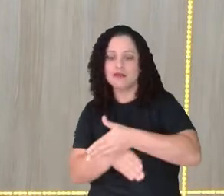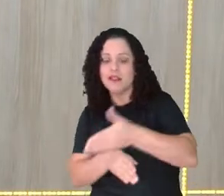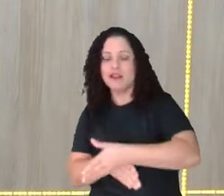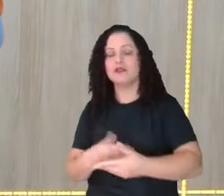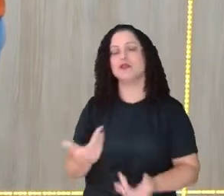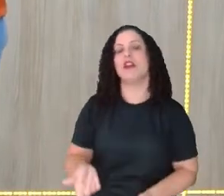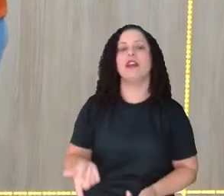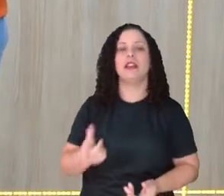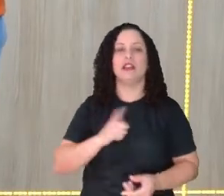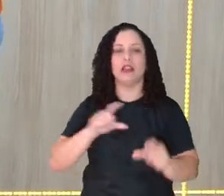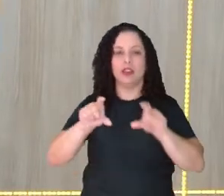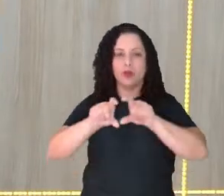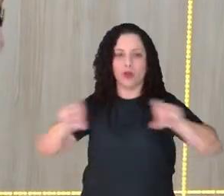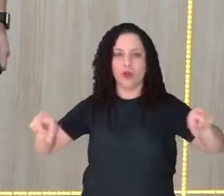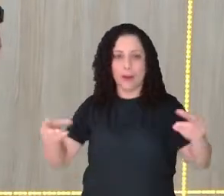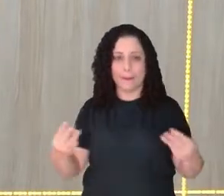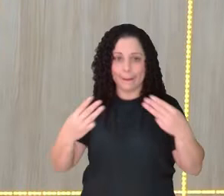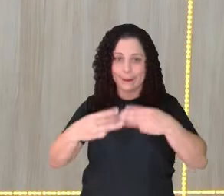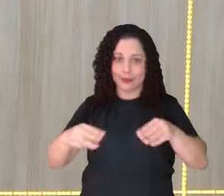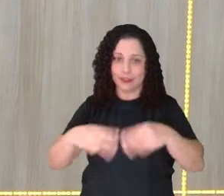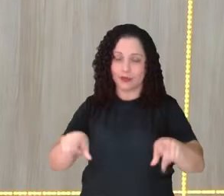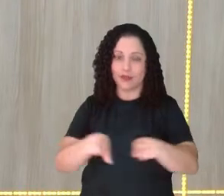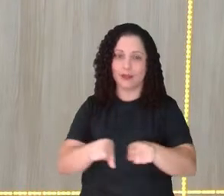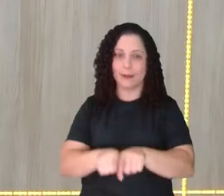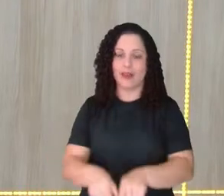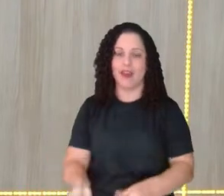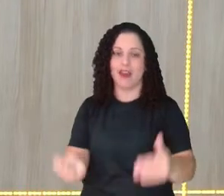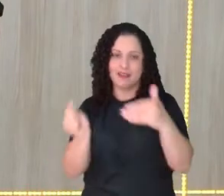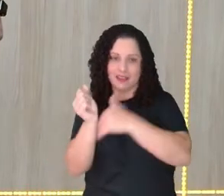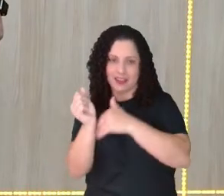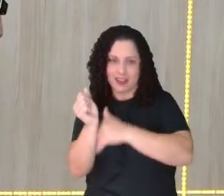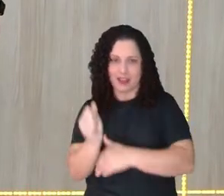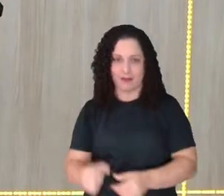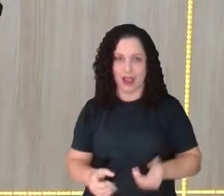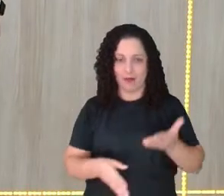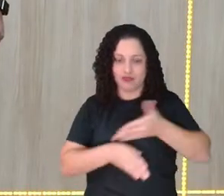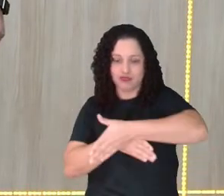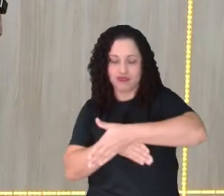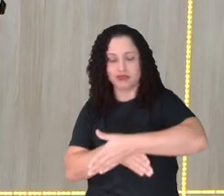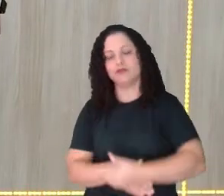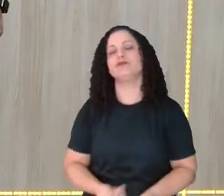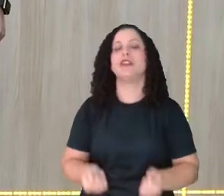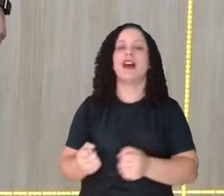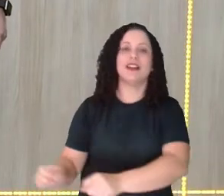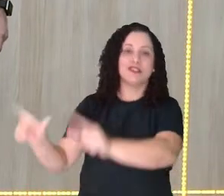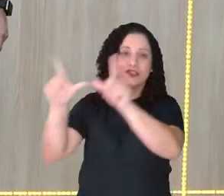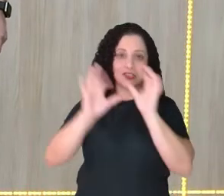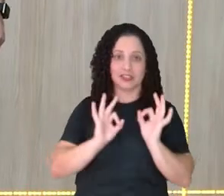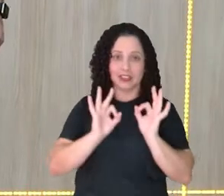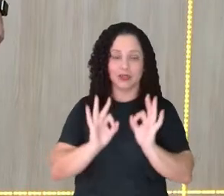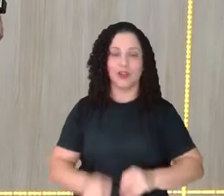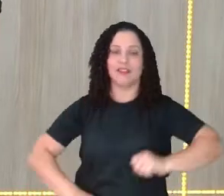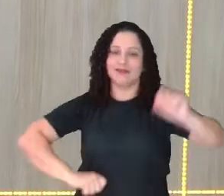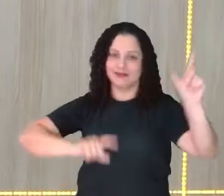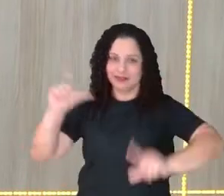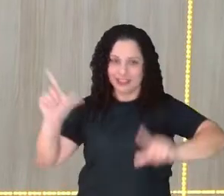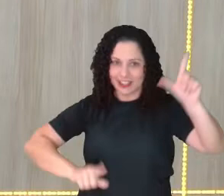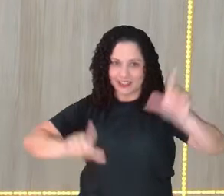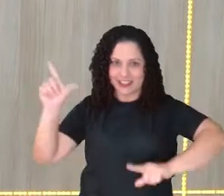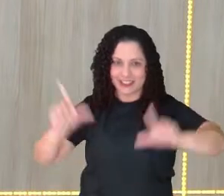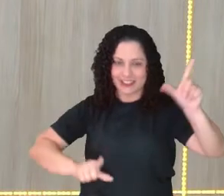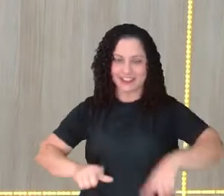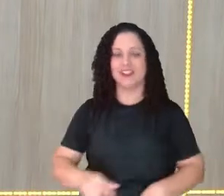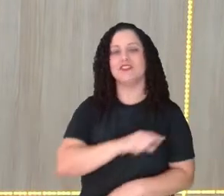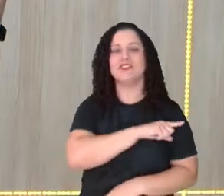pedir a senha também, certo? Se você está assistindo aí essa aula pela TV, tá, ao vivo aí com a gente, você